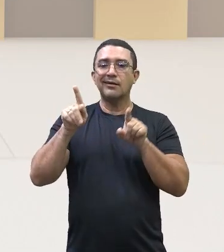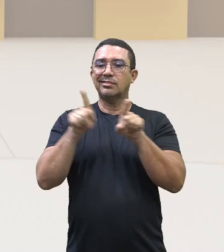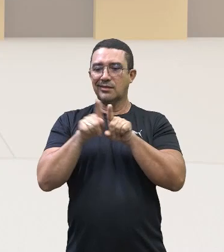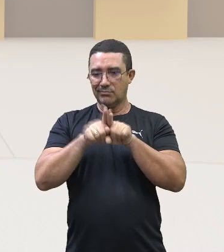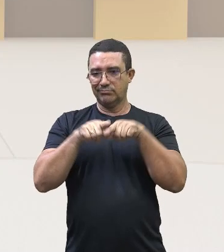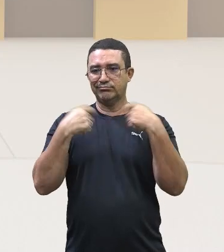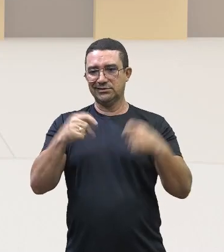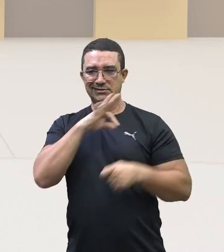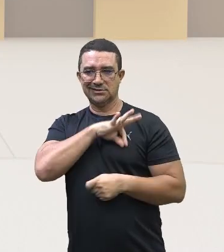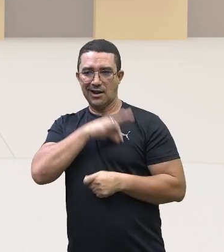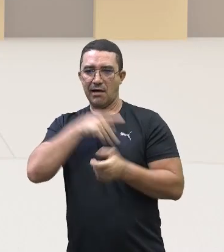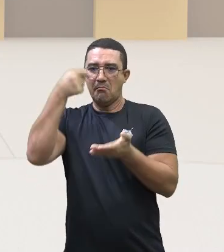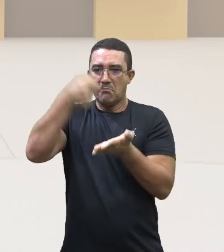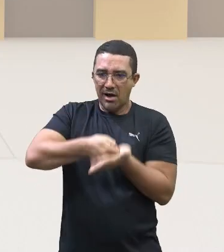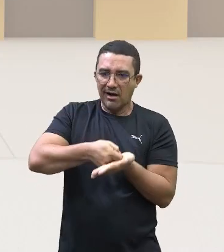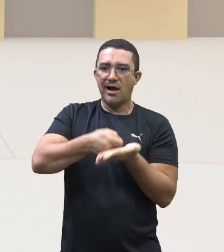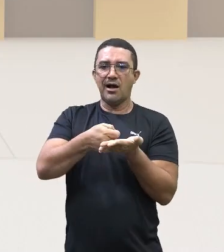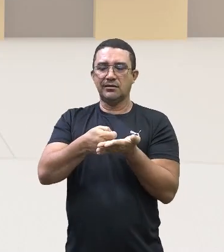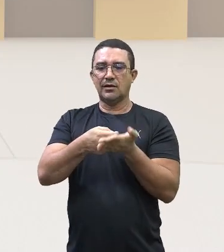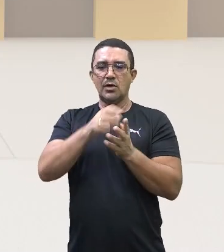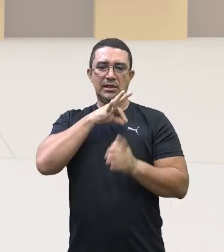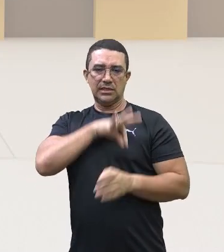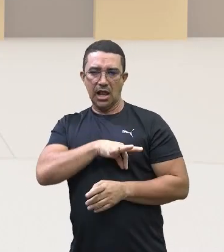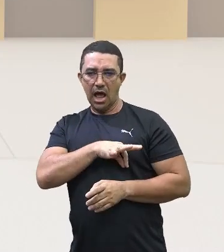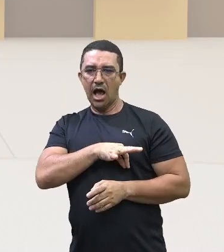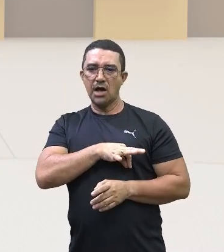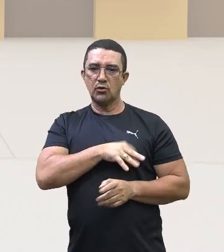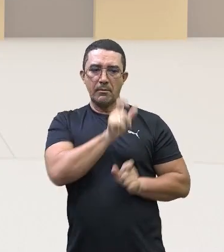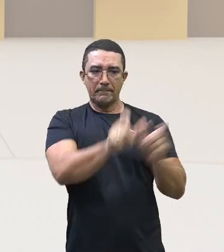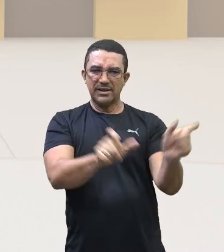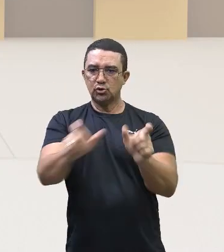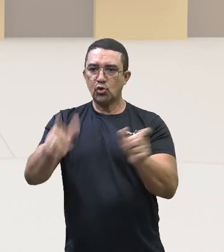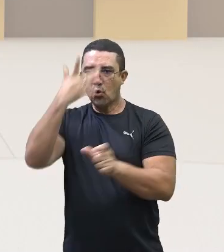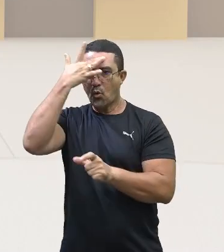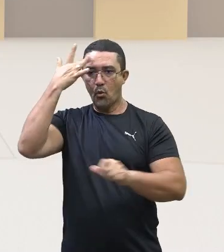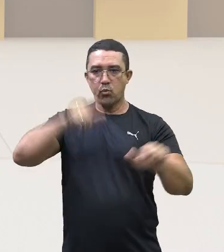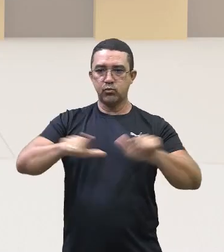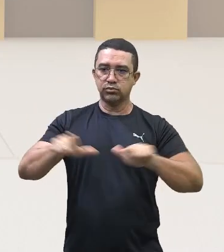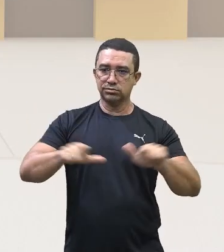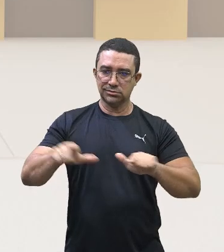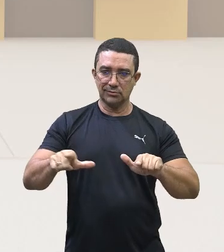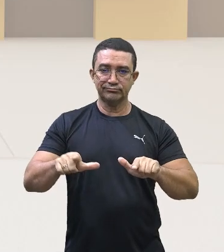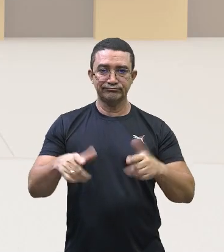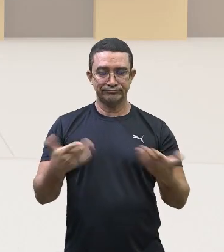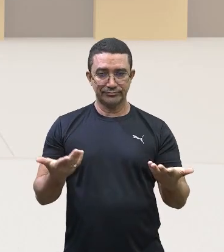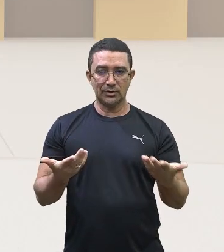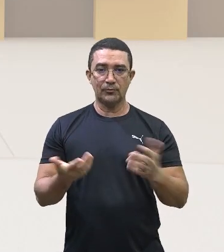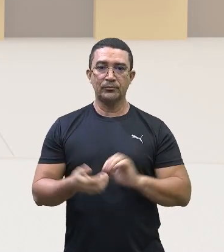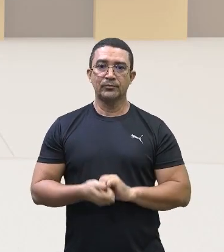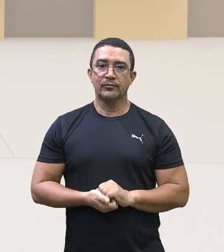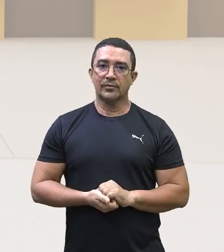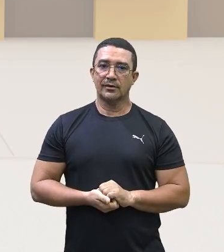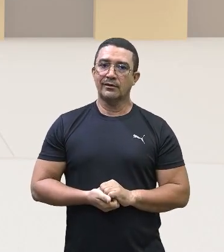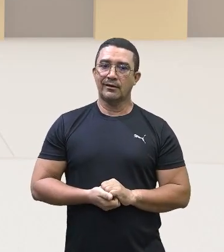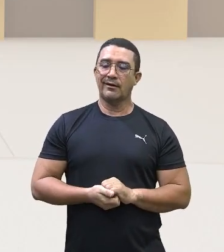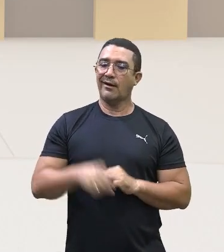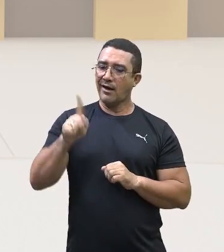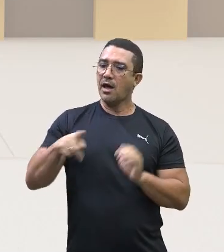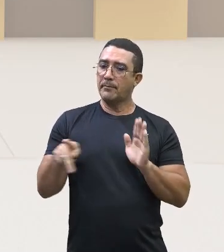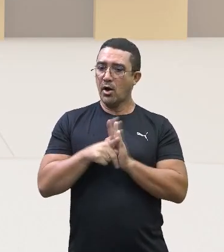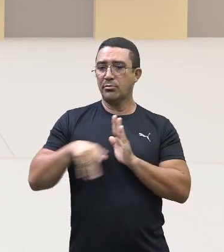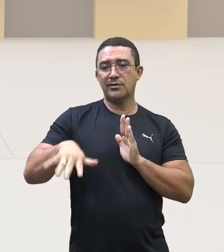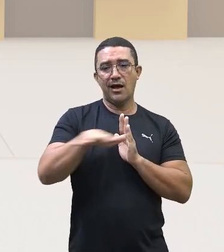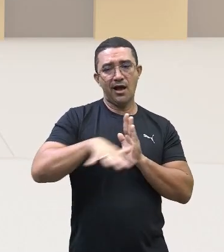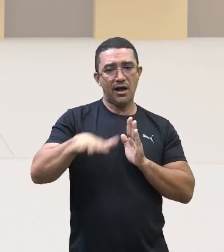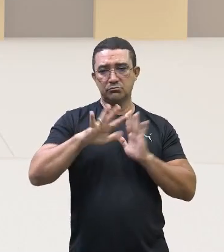for o caso, pagar 13º e todas essas contribuições que são necessárias, que fazem parte, né, do ramo, de todos os